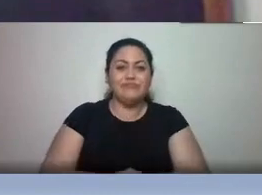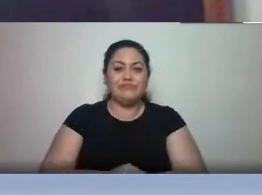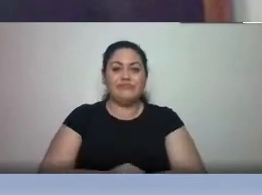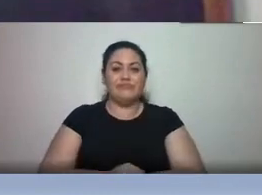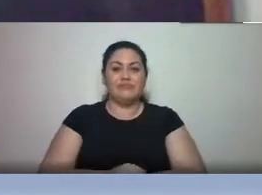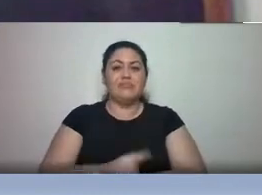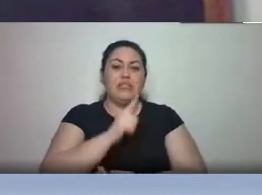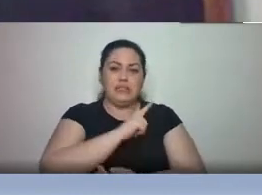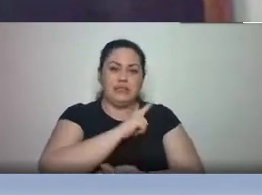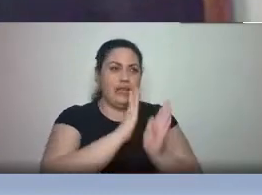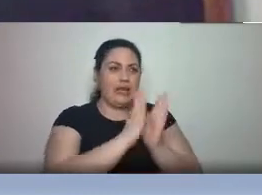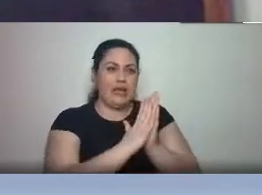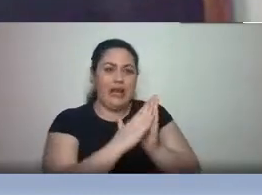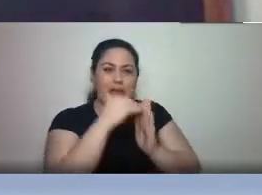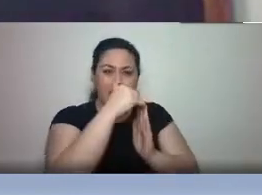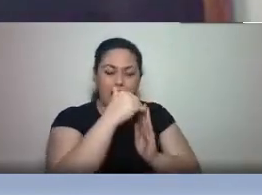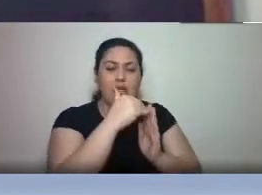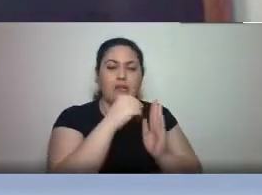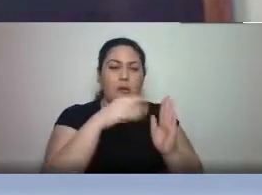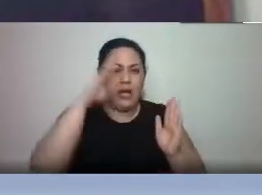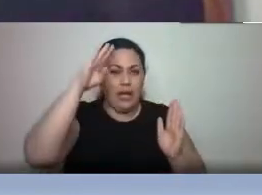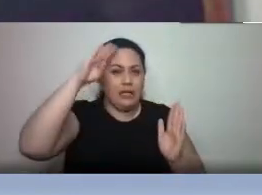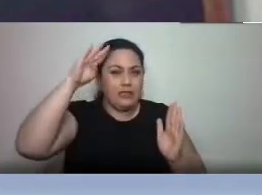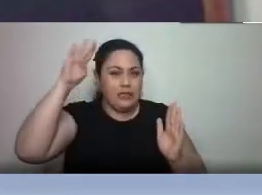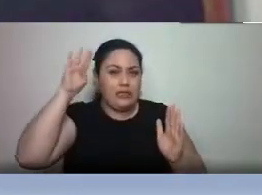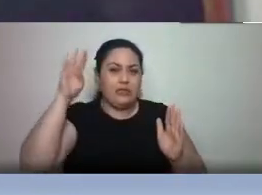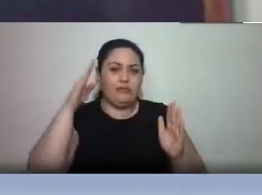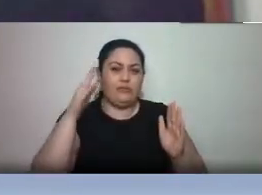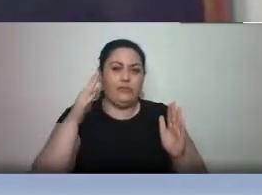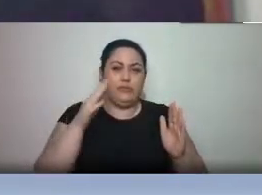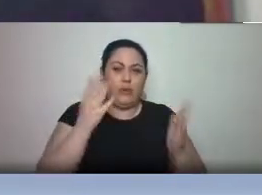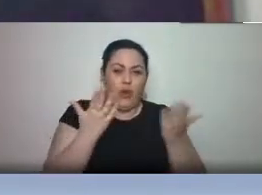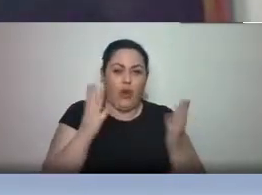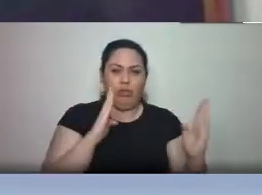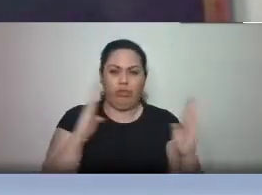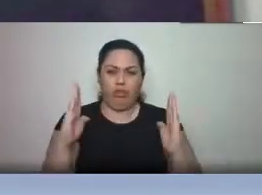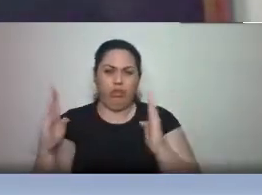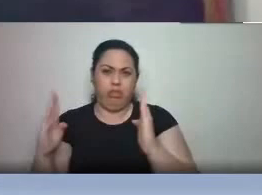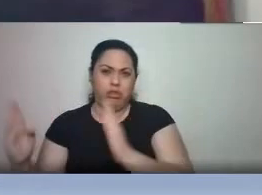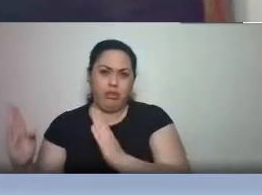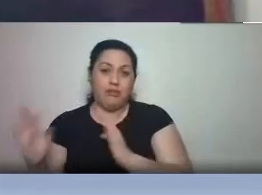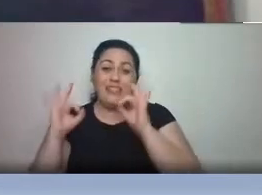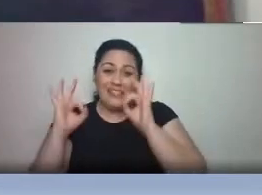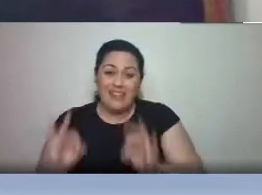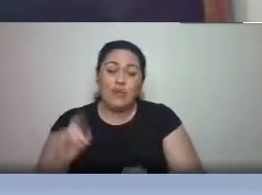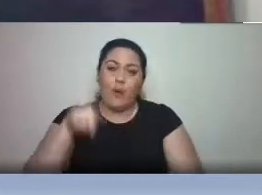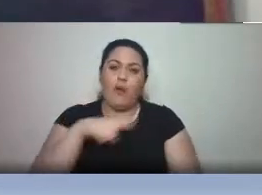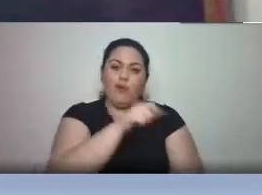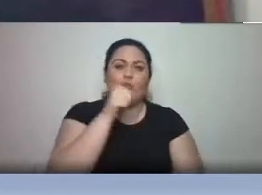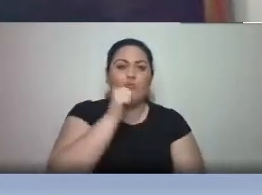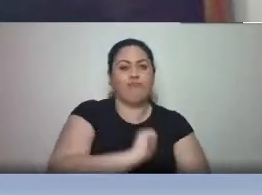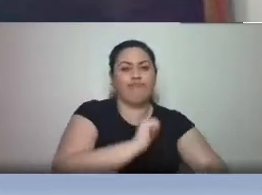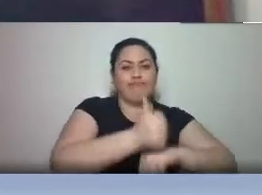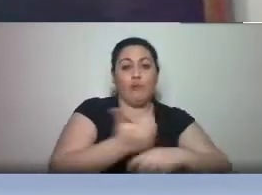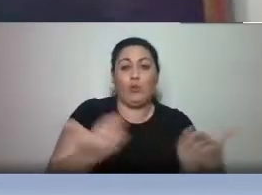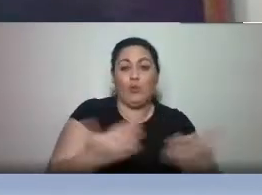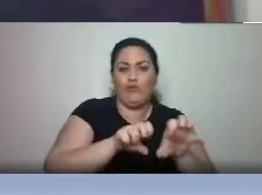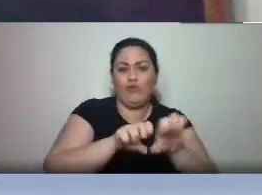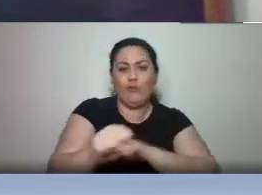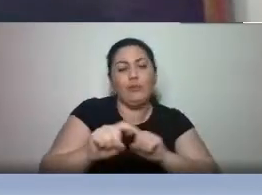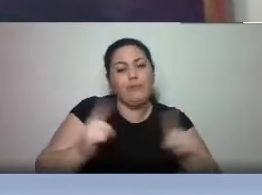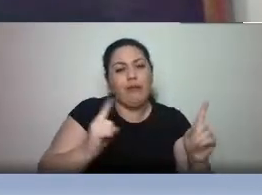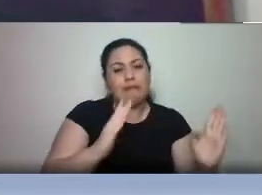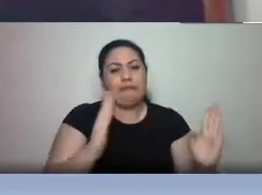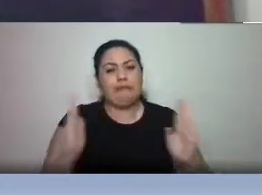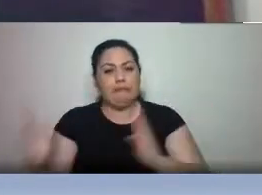acadêmico descompassado, seria ela ocupando este lugar na formatura de vocês hoje. Agradeço também à professora